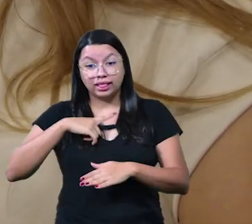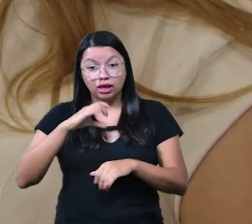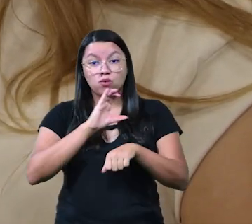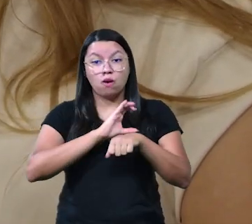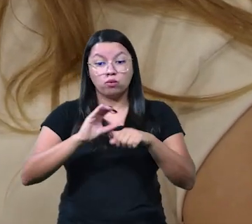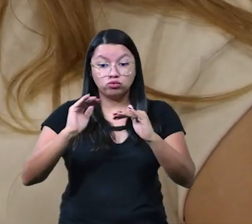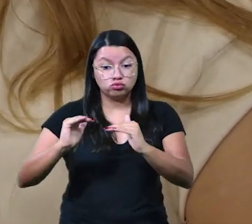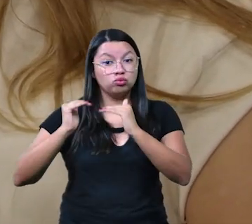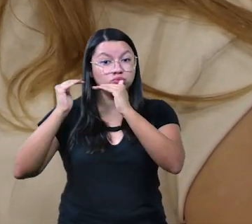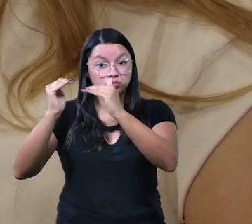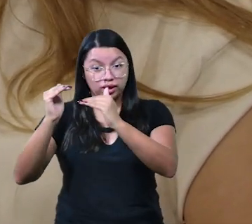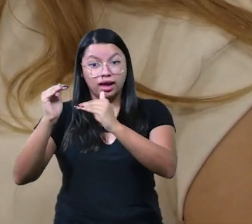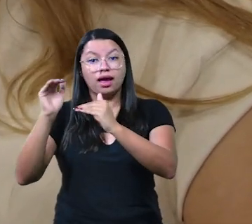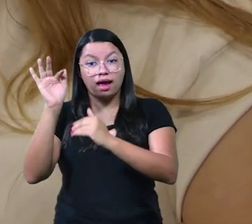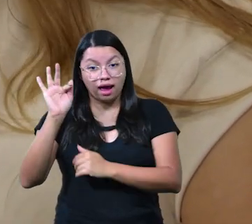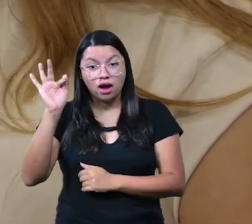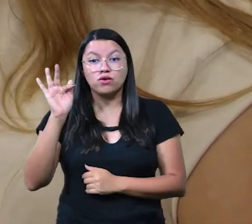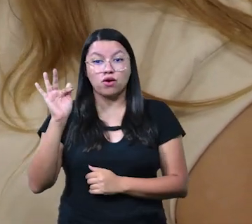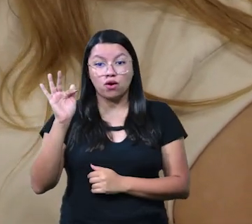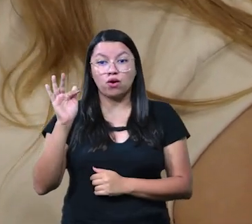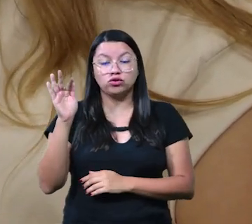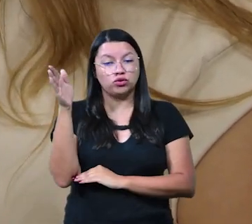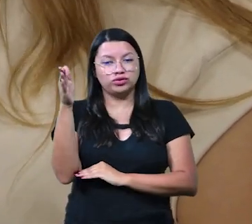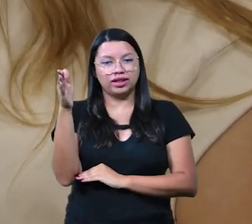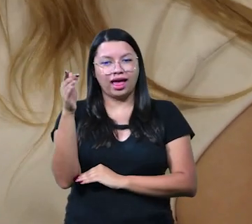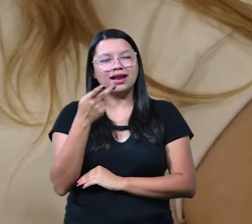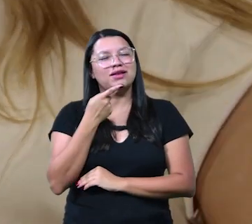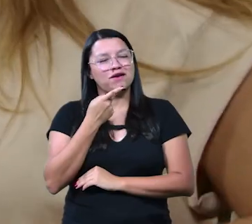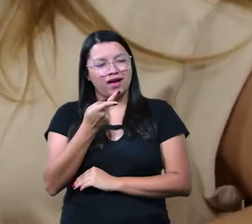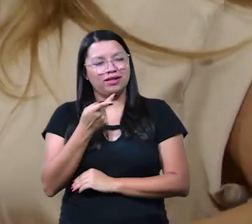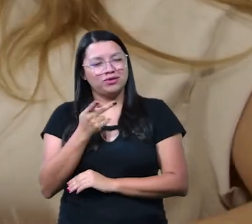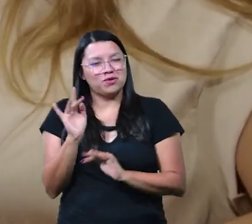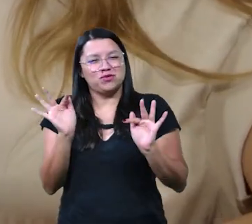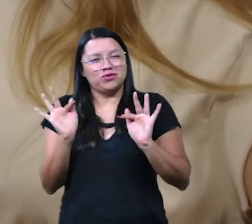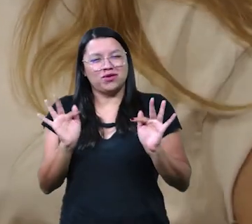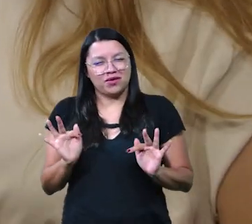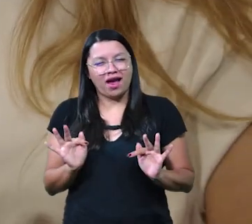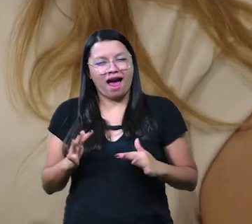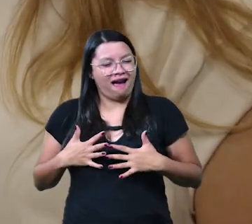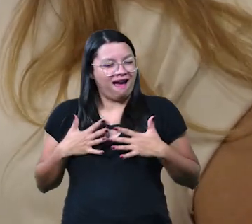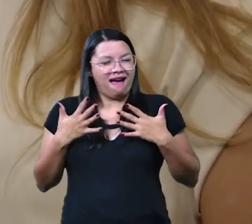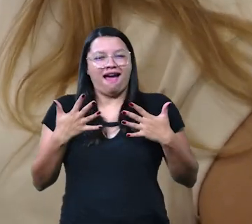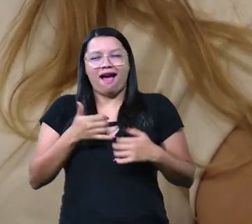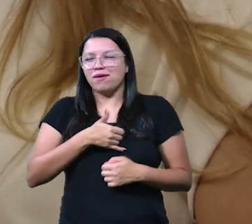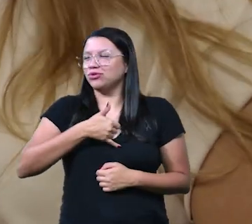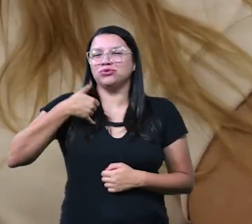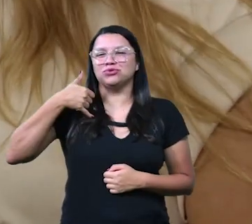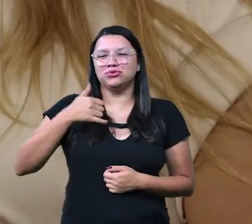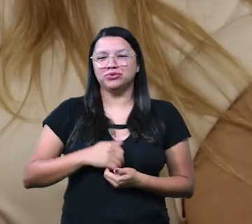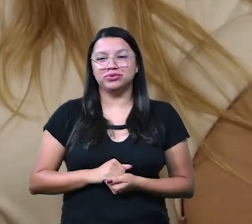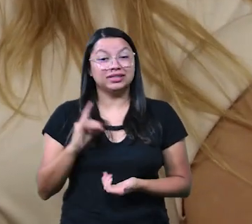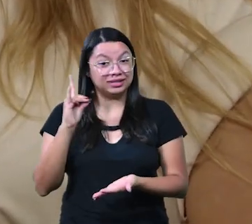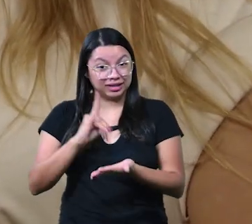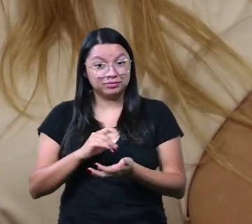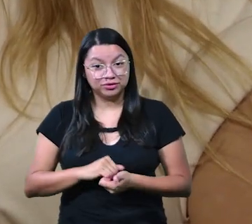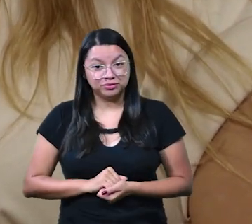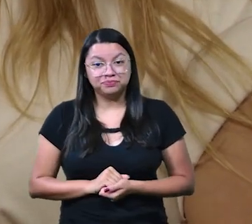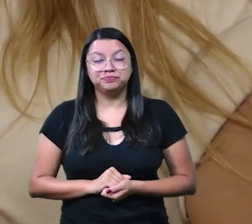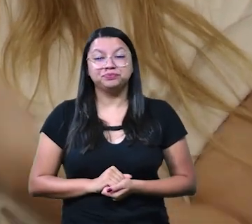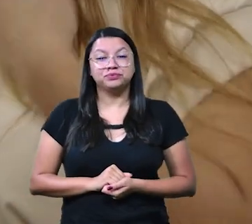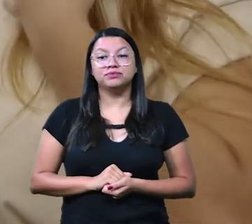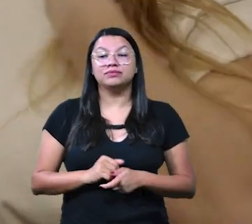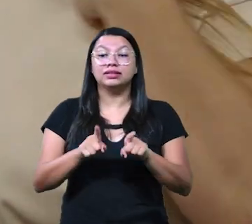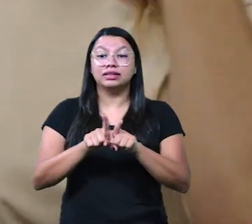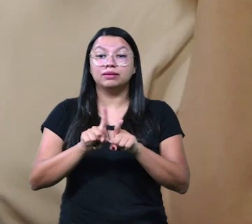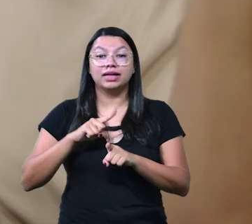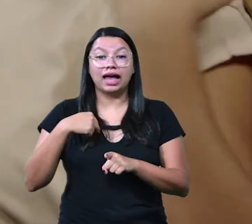superior de hotelaria, que é o IFB. Eu falo isso com muita alegria, com muita honra, né? Muito orgulho, exatamente. Então, assim, inclusive a